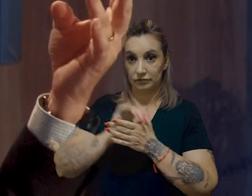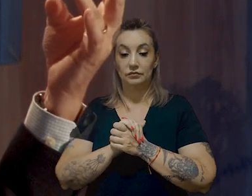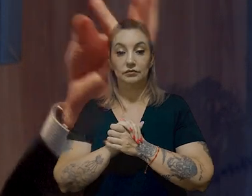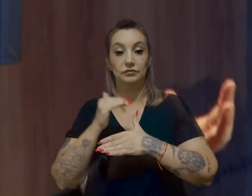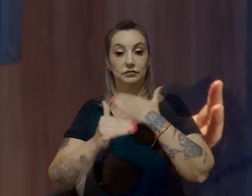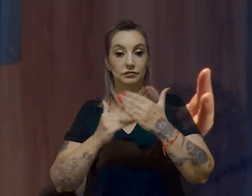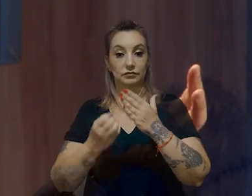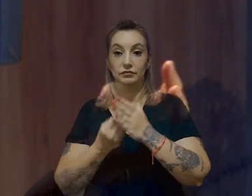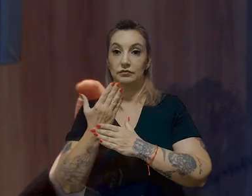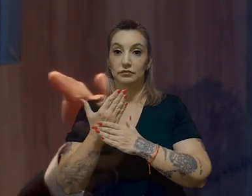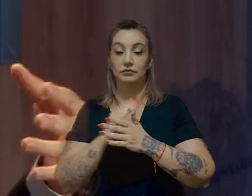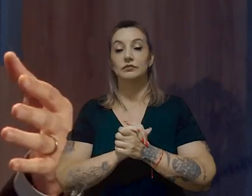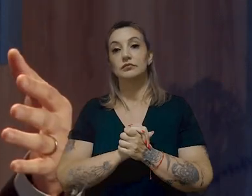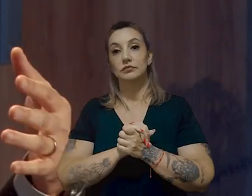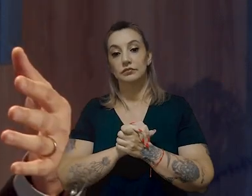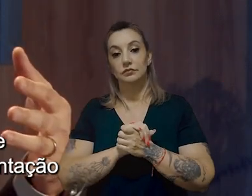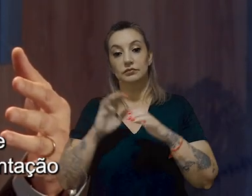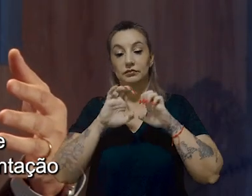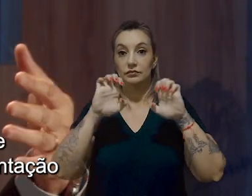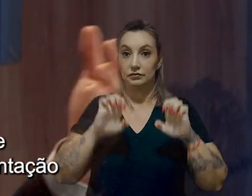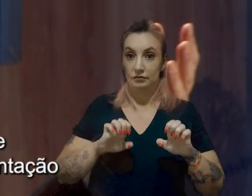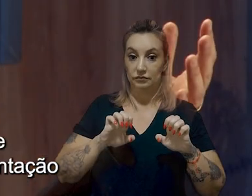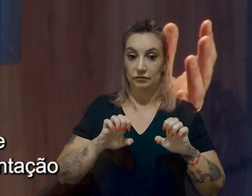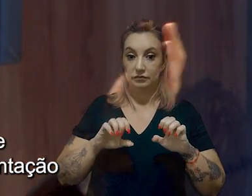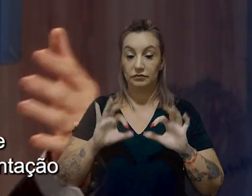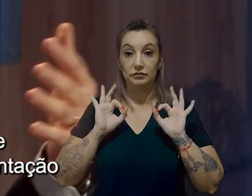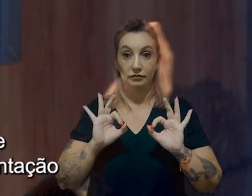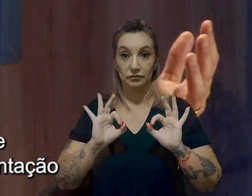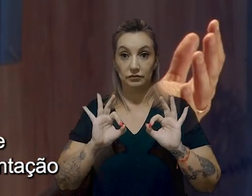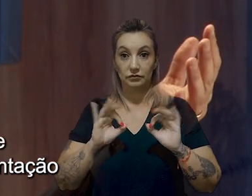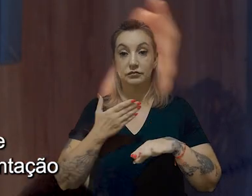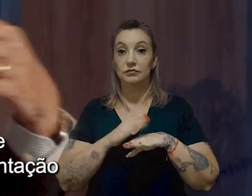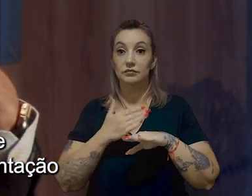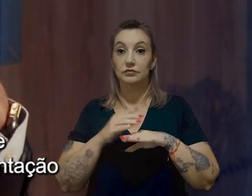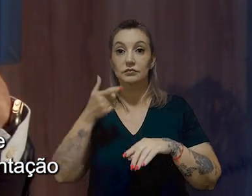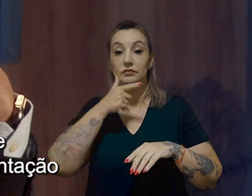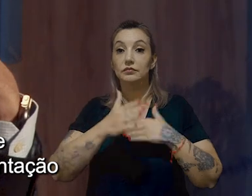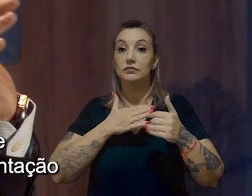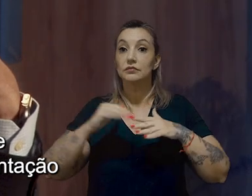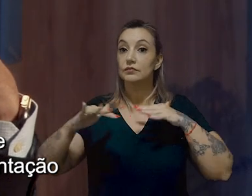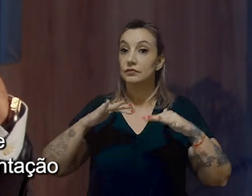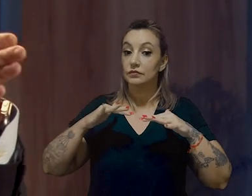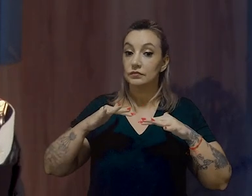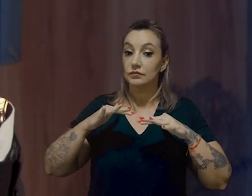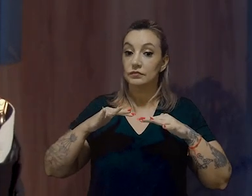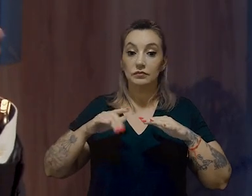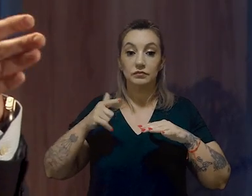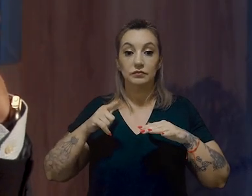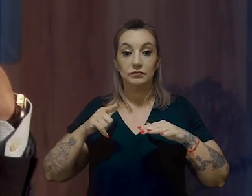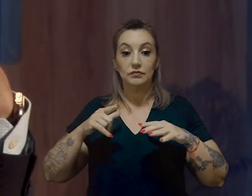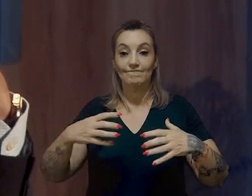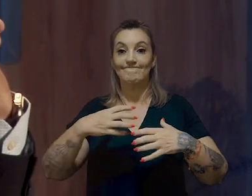diversificação passa por você criar um uma uma uma estrutura robusta e resiliente de ativos para que a qualquer movimentação você